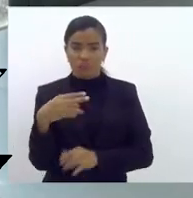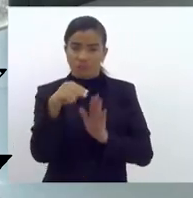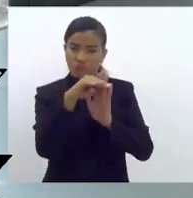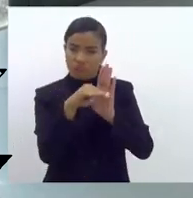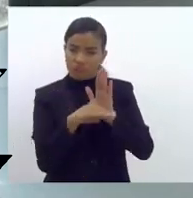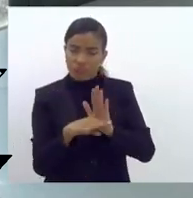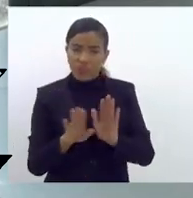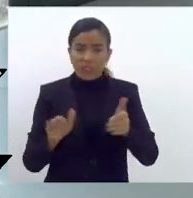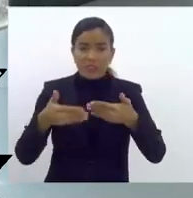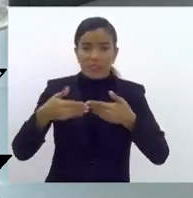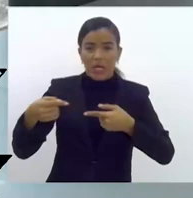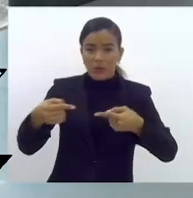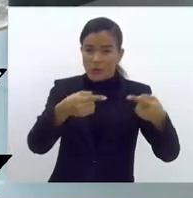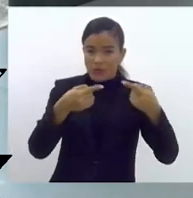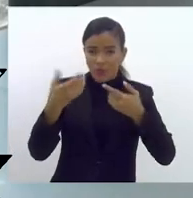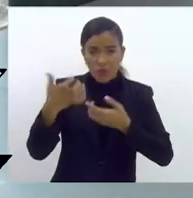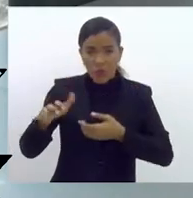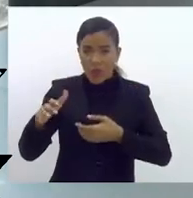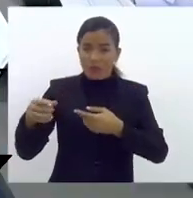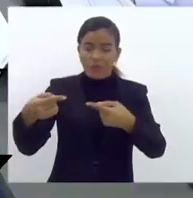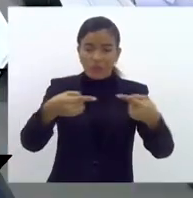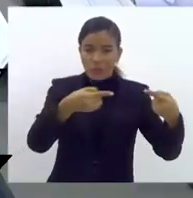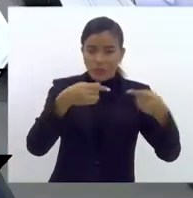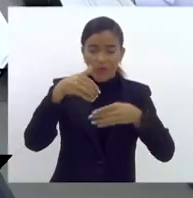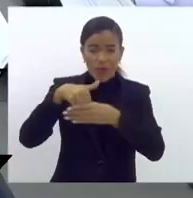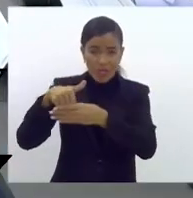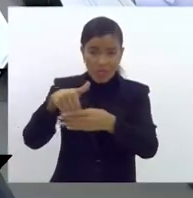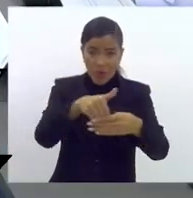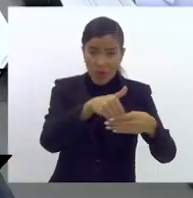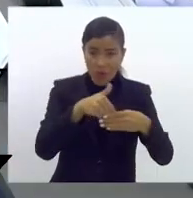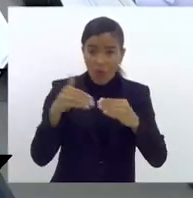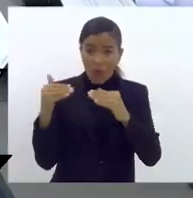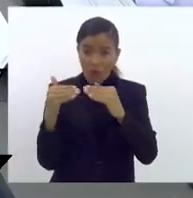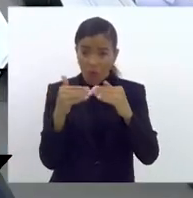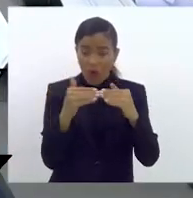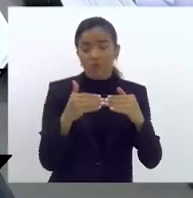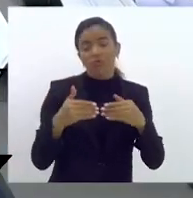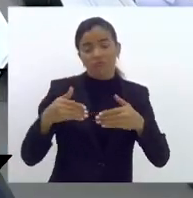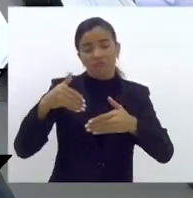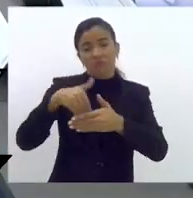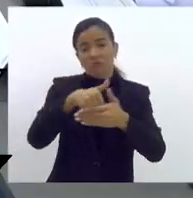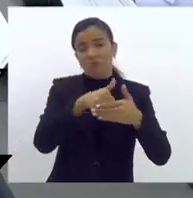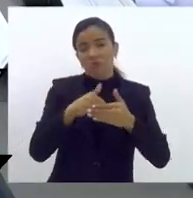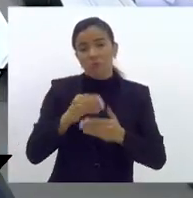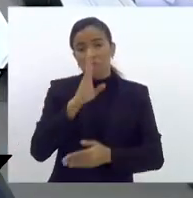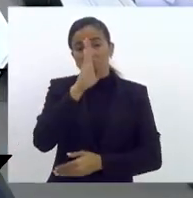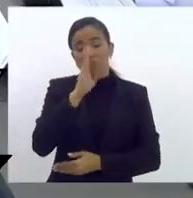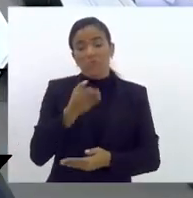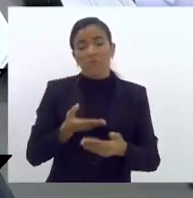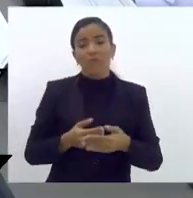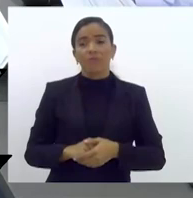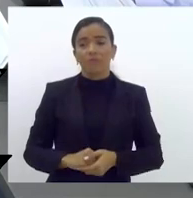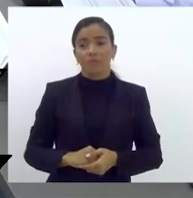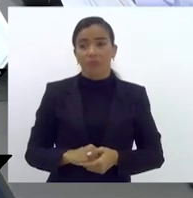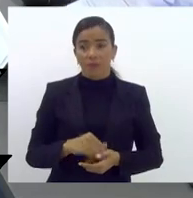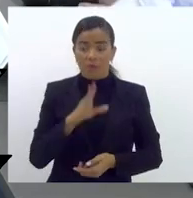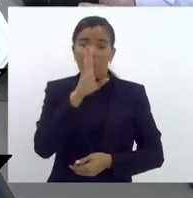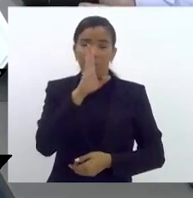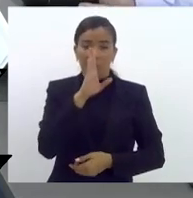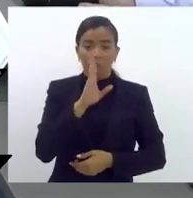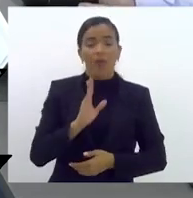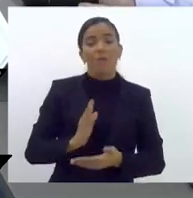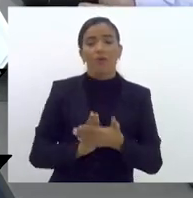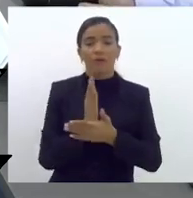encerrada discussão 90 que Queira discutir em votação em bloco Os pareceres dos relatores Senhores que aprovam